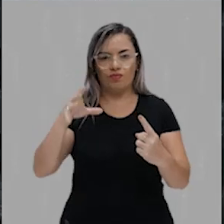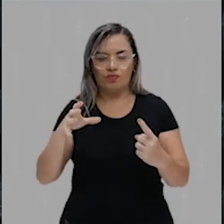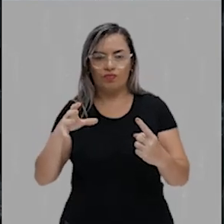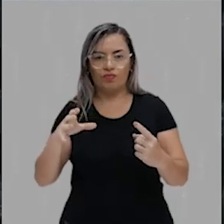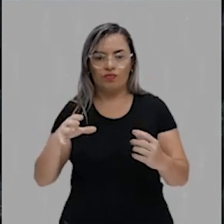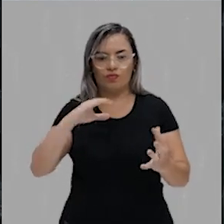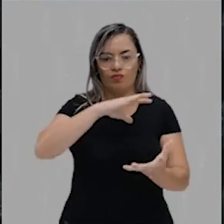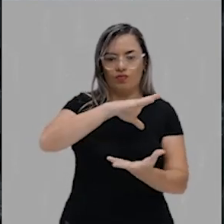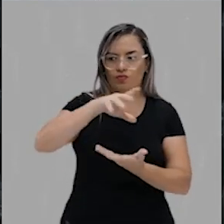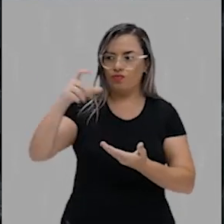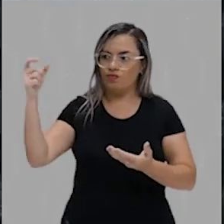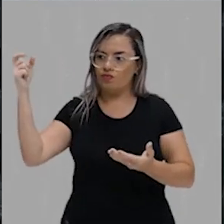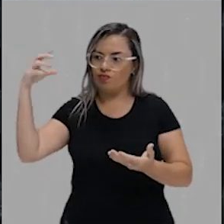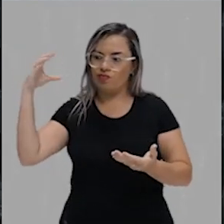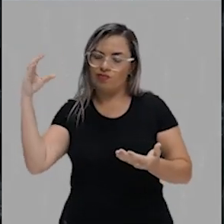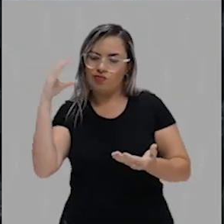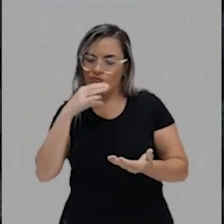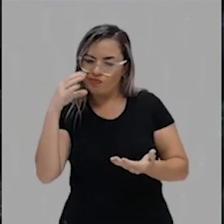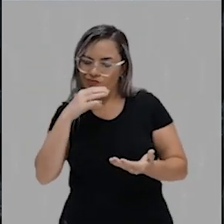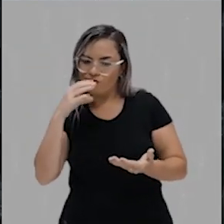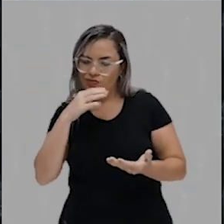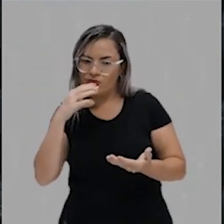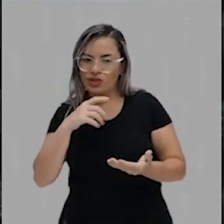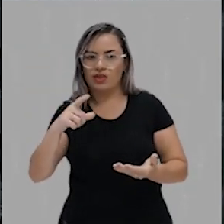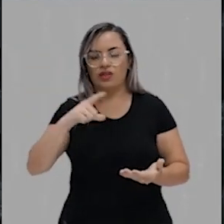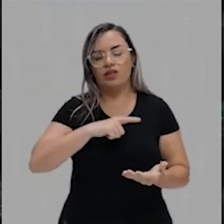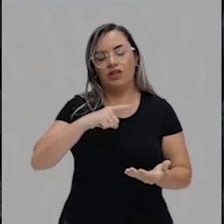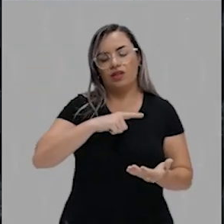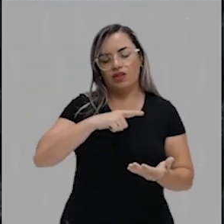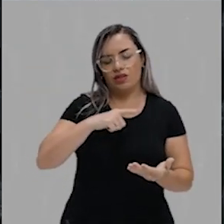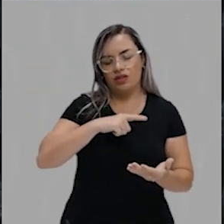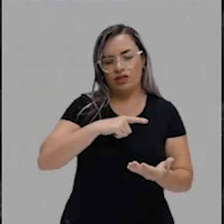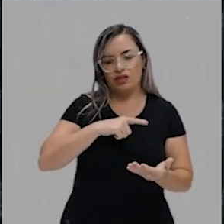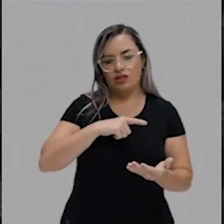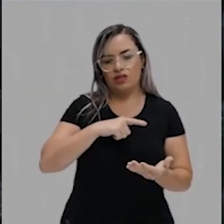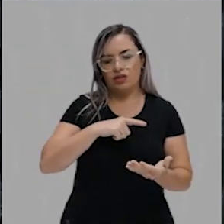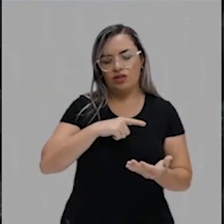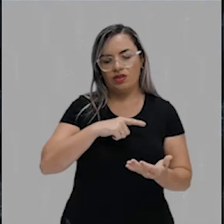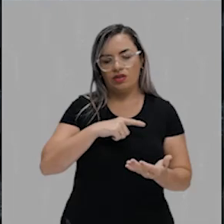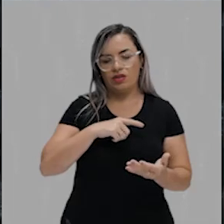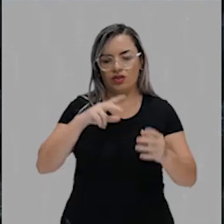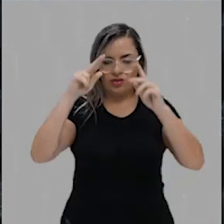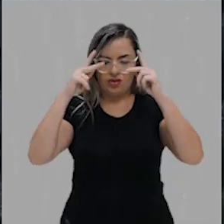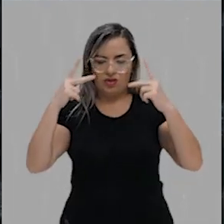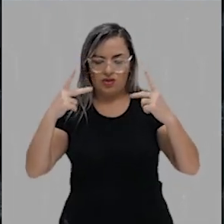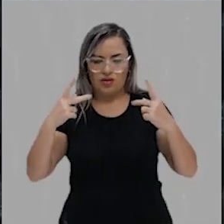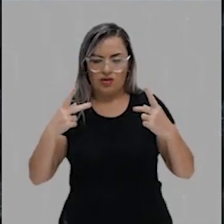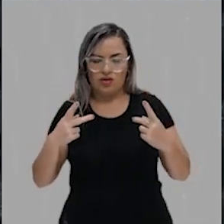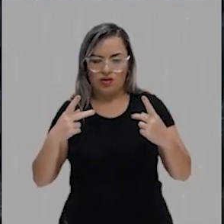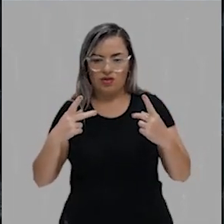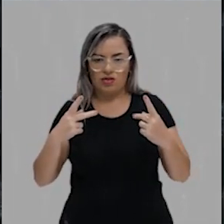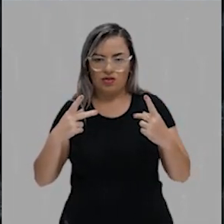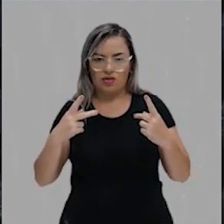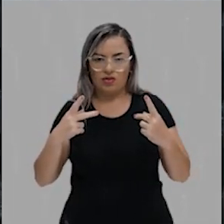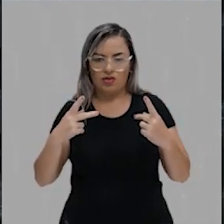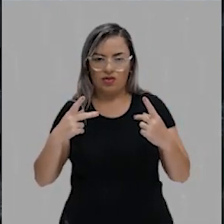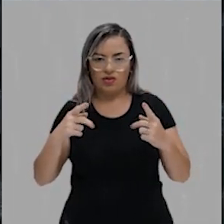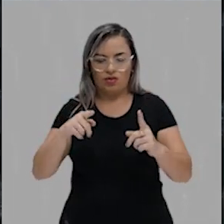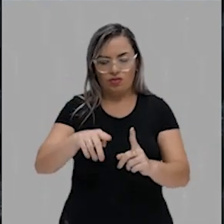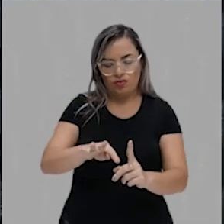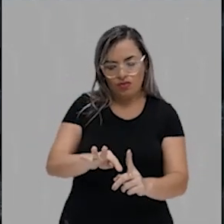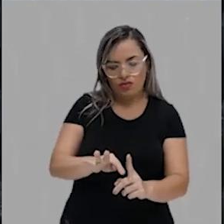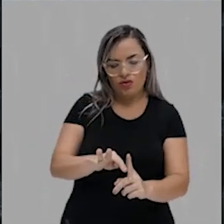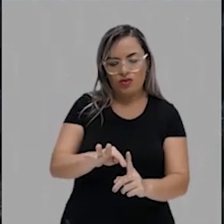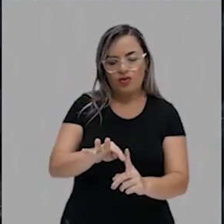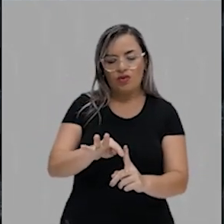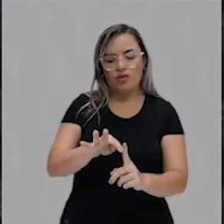existem atividades humanas que aumentam esse processo crescimento da temperatura média